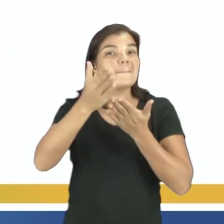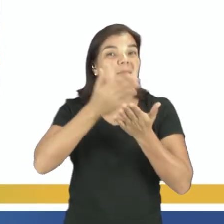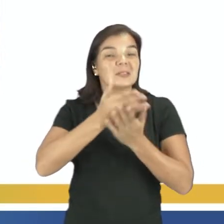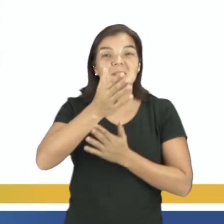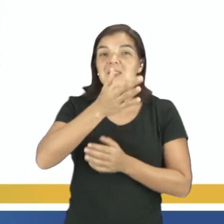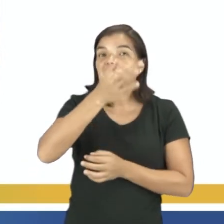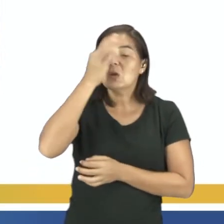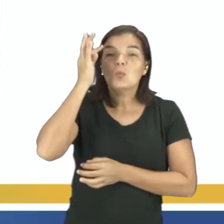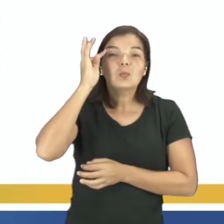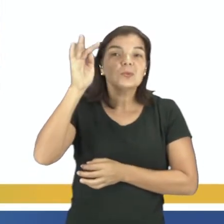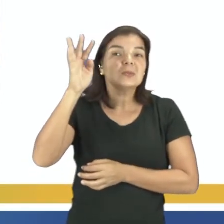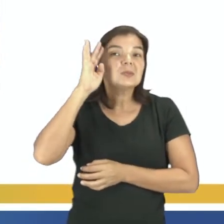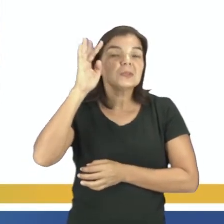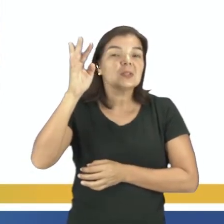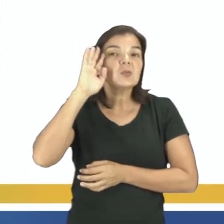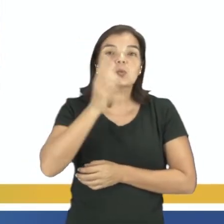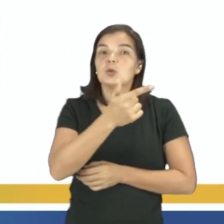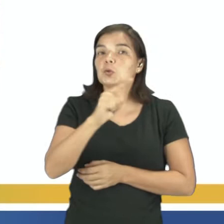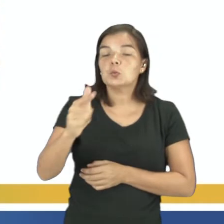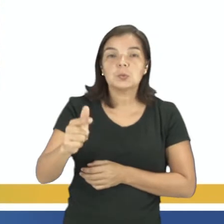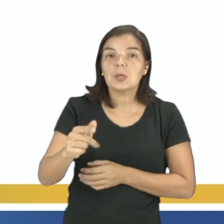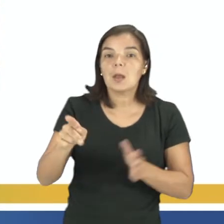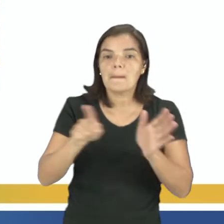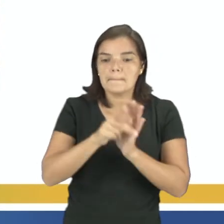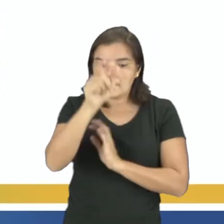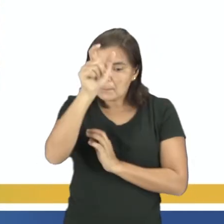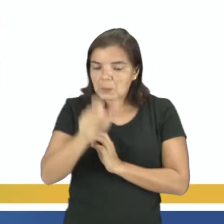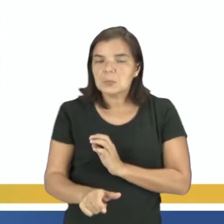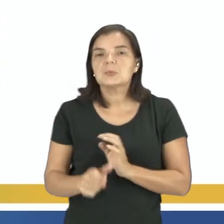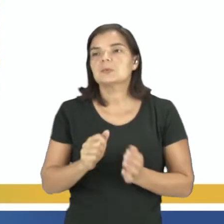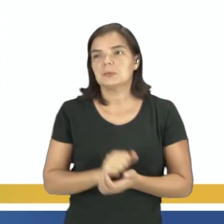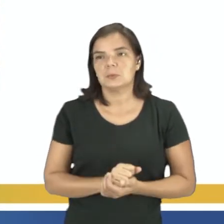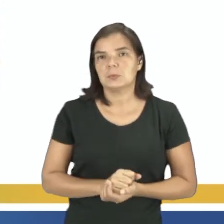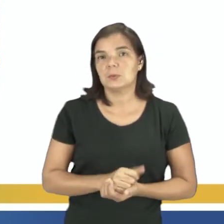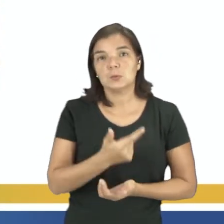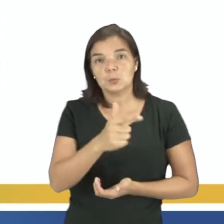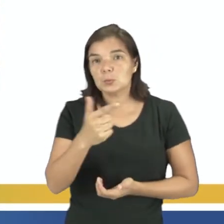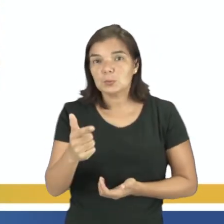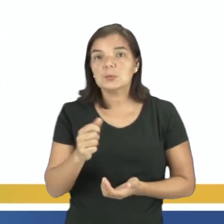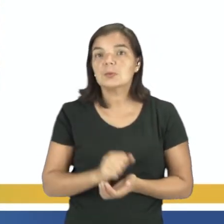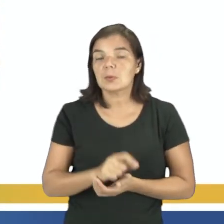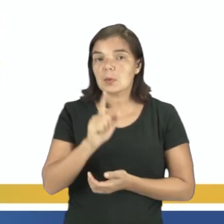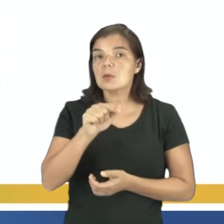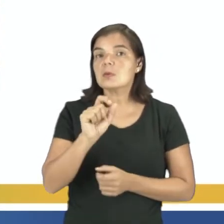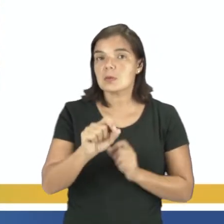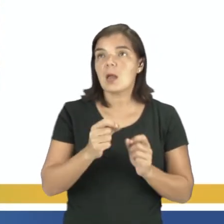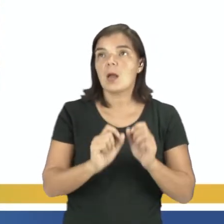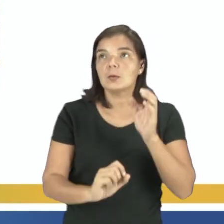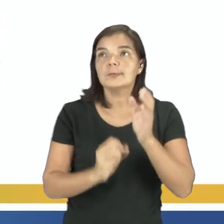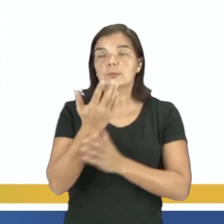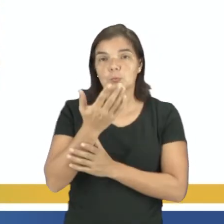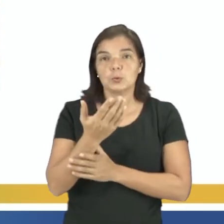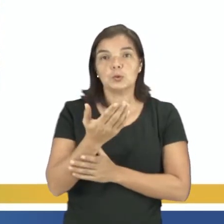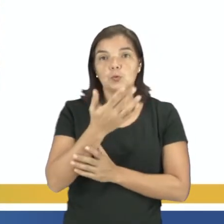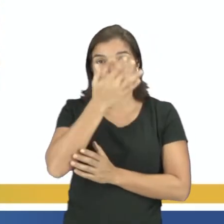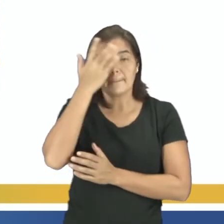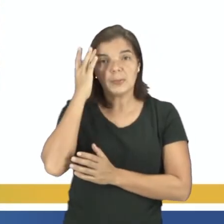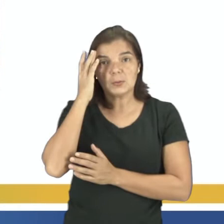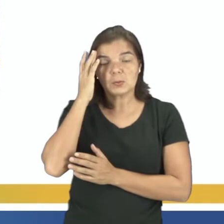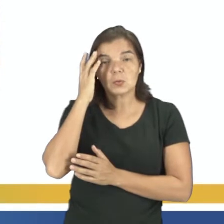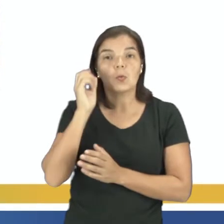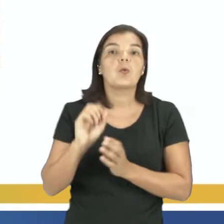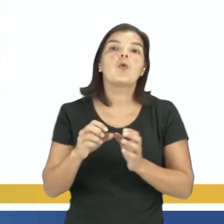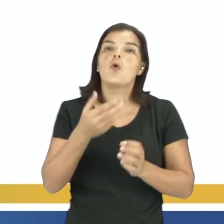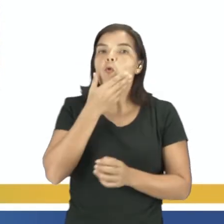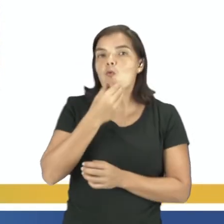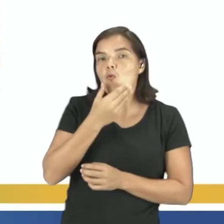teórico para dizer que não há uma natureza humana, não uma natureza humana que é produto da criação de um criador, né, que criou